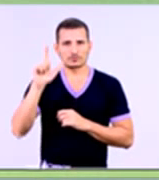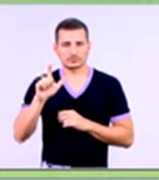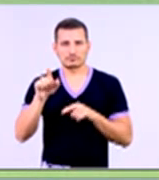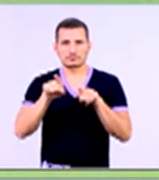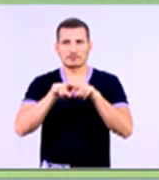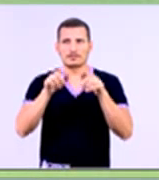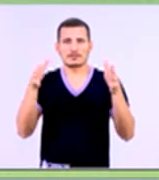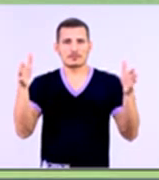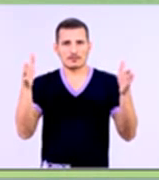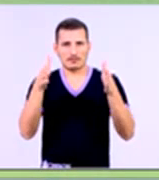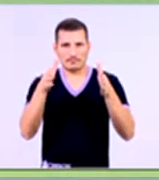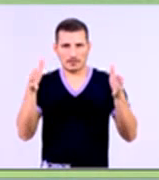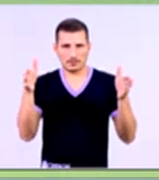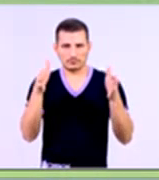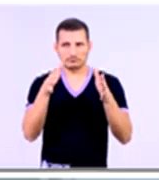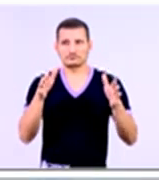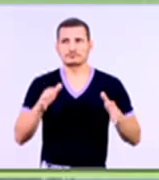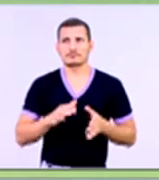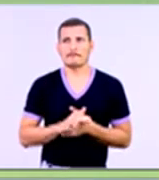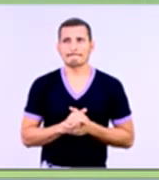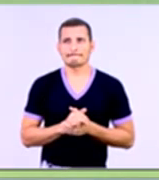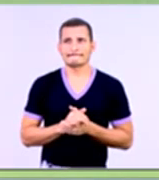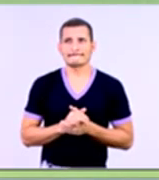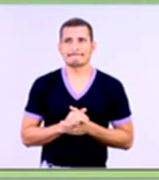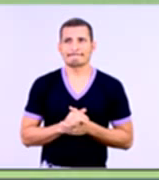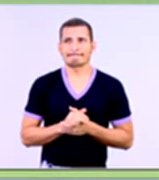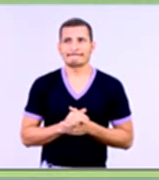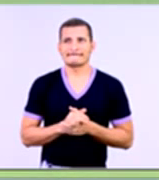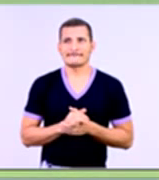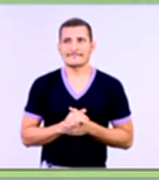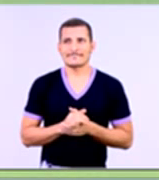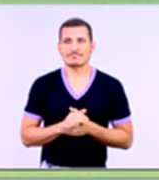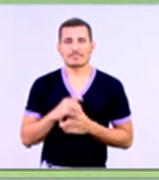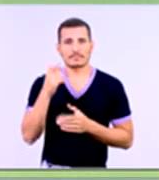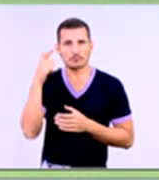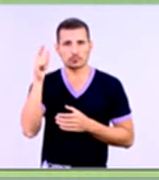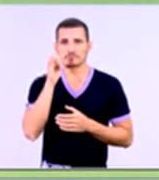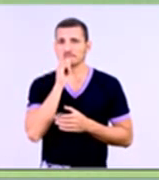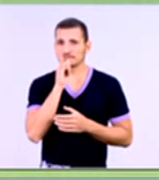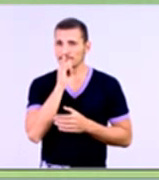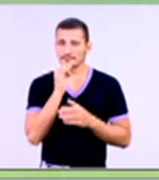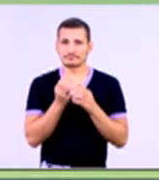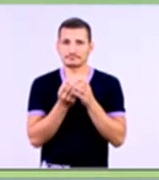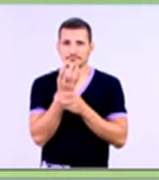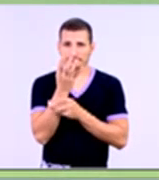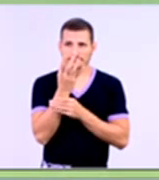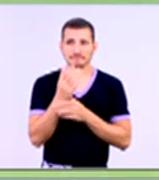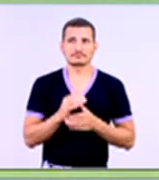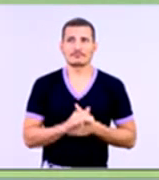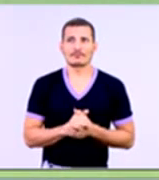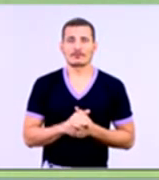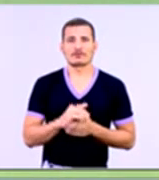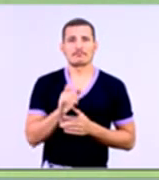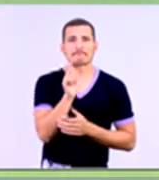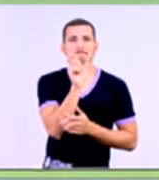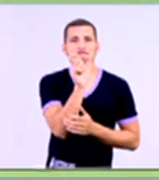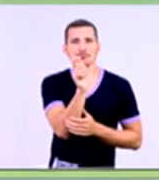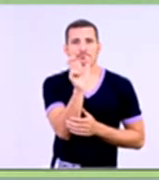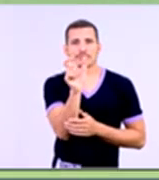campo automaticamente. Outro exemplo que nós criamos, e eu acabei de citar, foi o dos